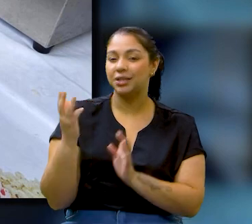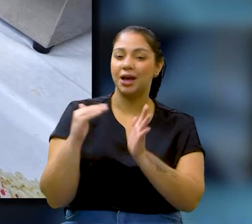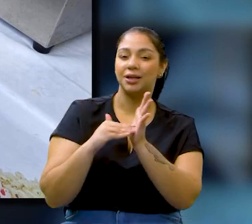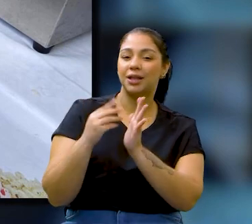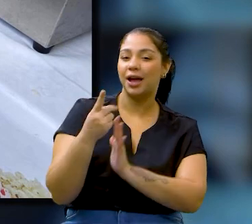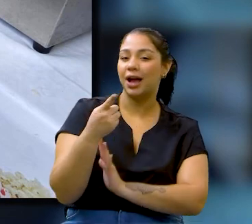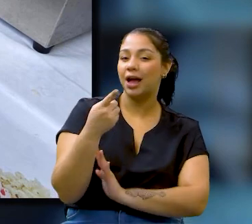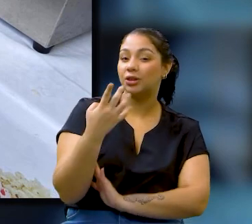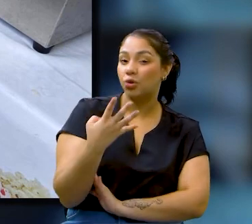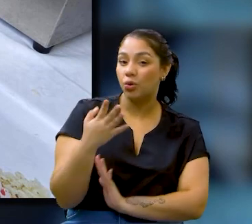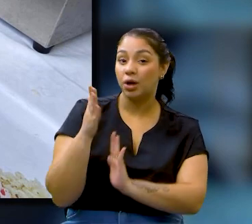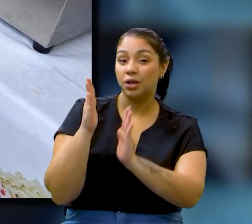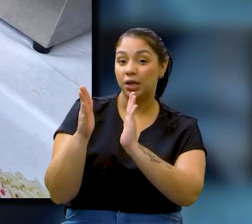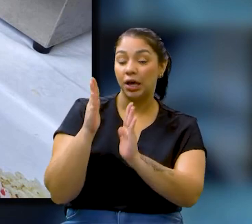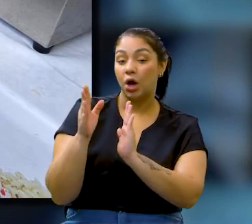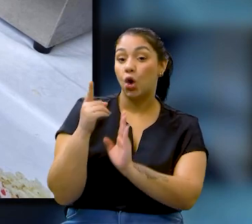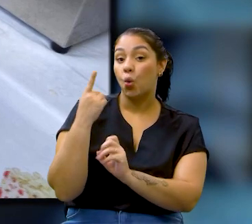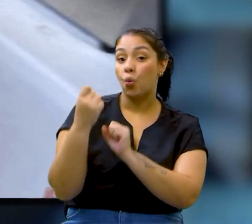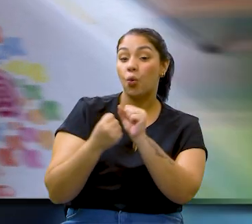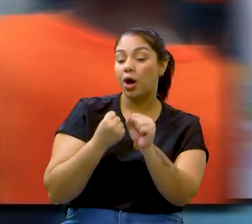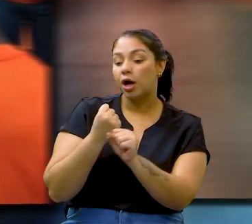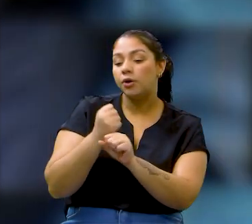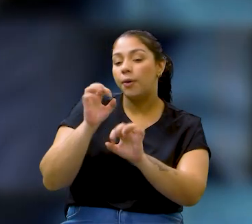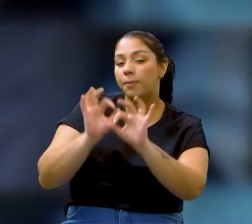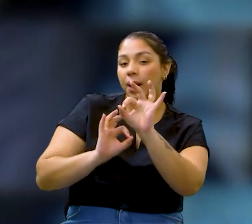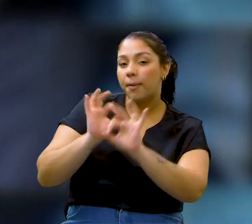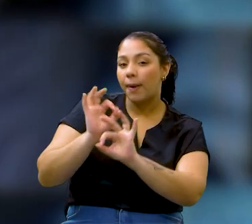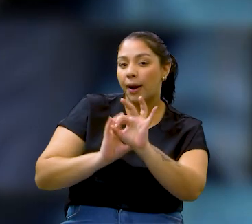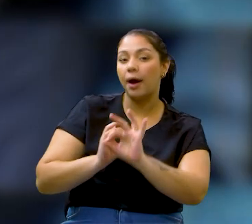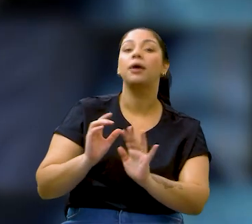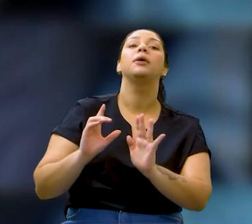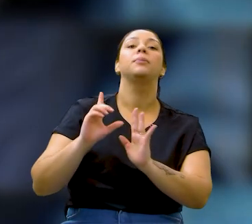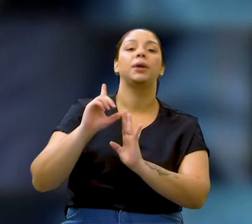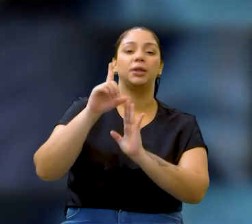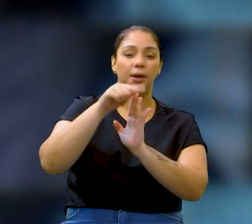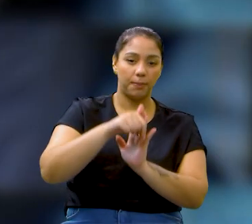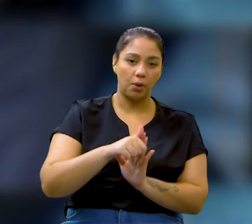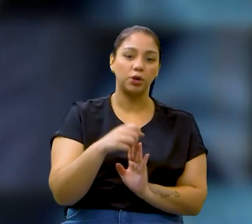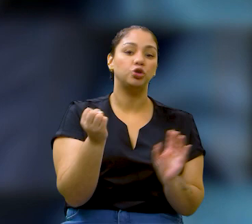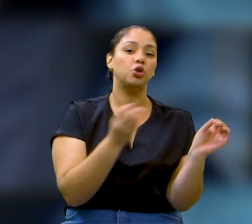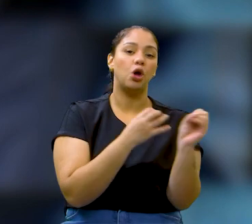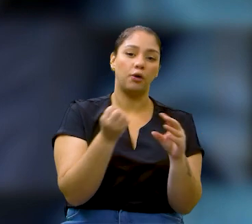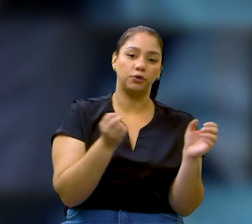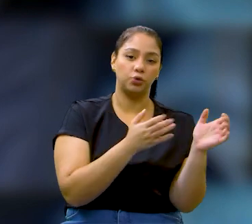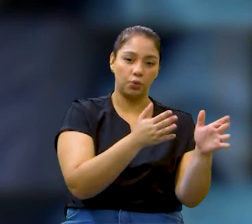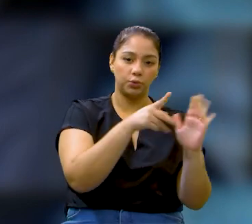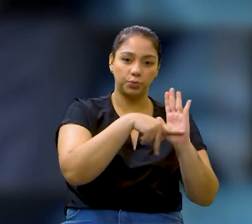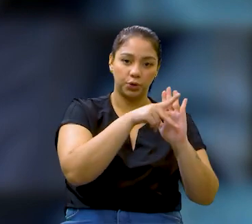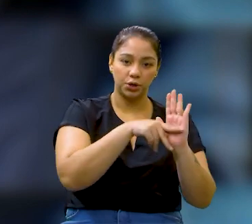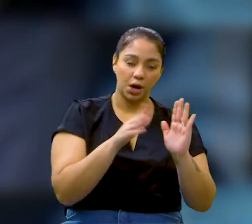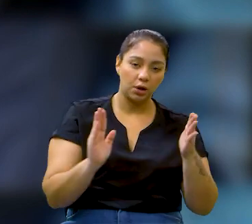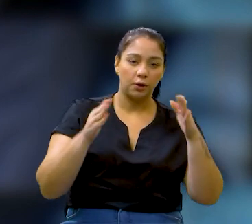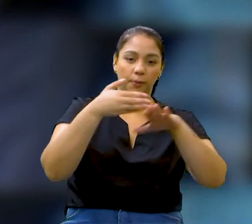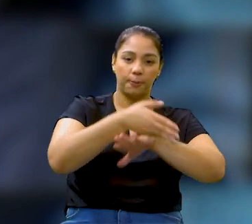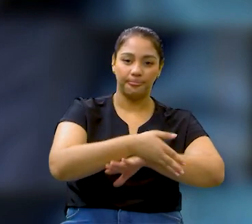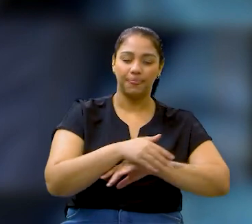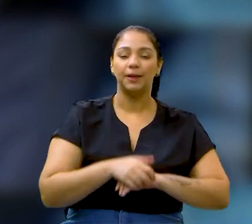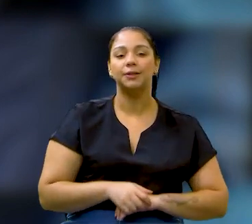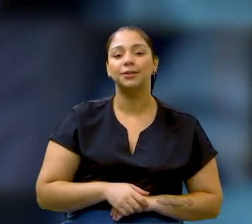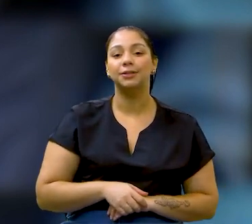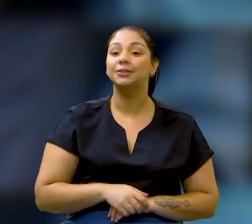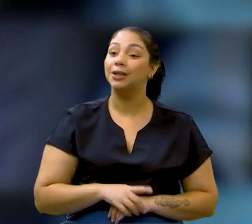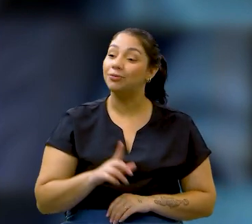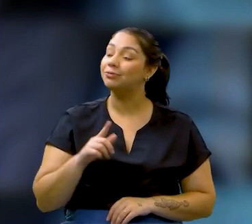ficam um ano sendo preparados para esse curso Novos Rumos. Nossa, que legal! A gente